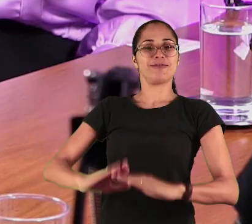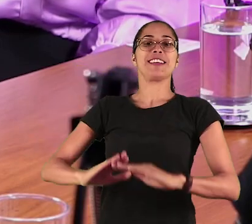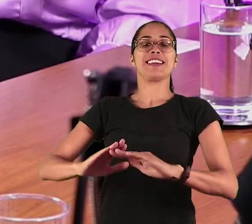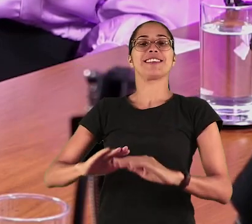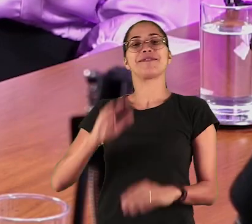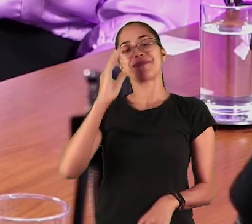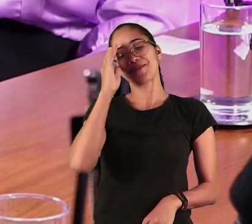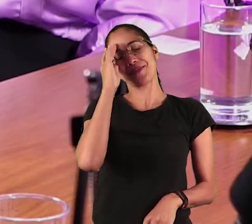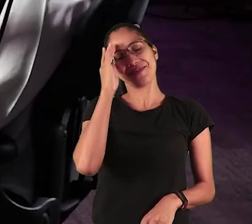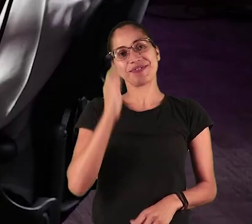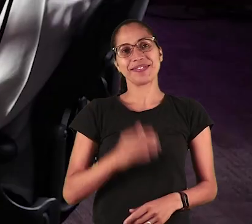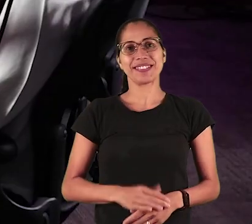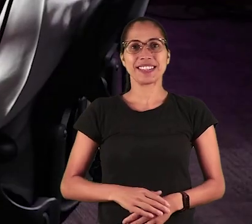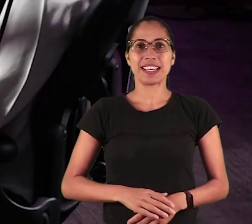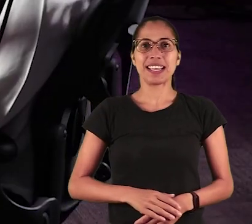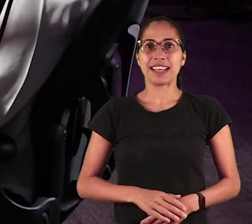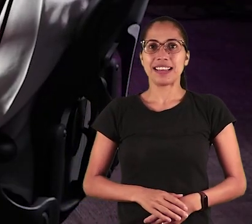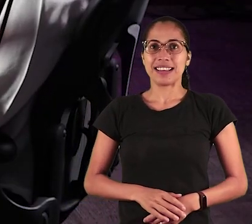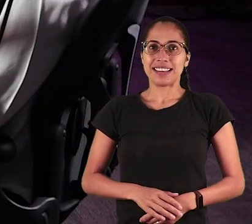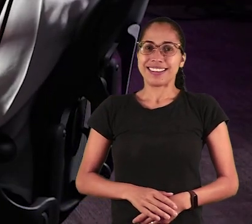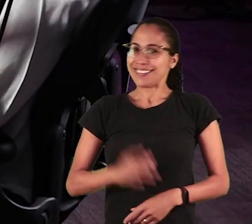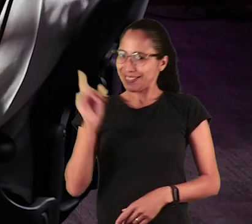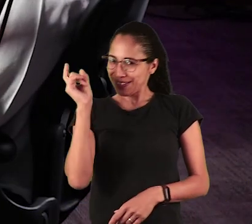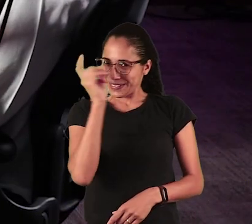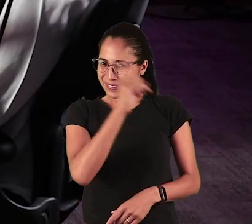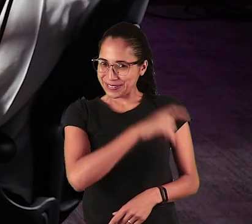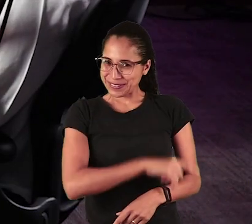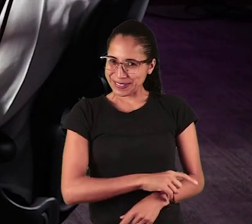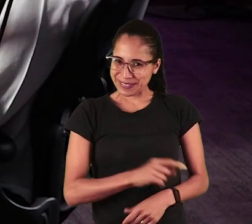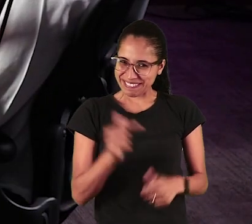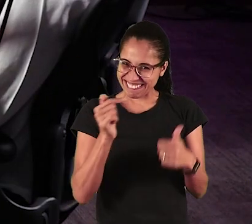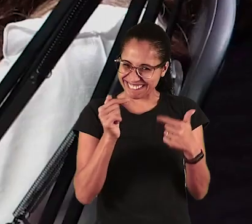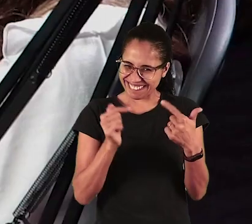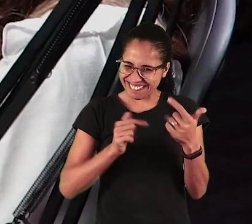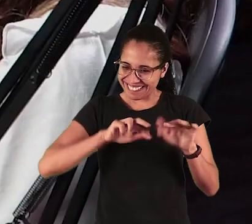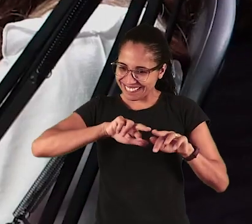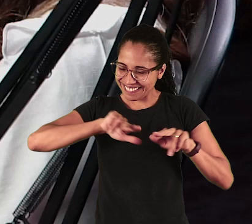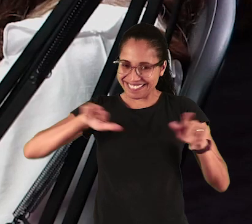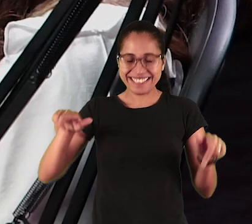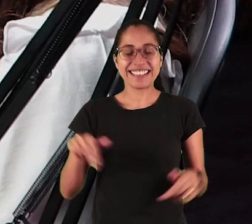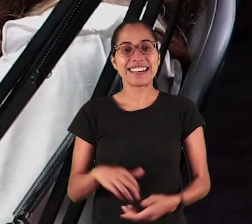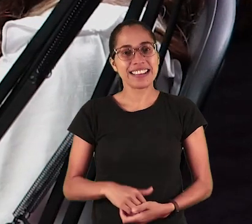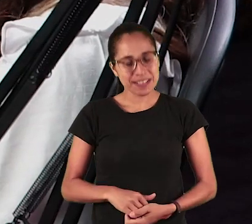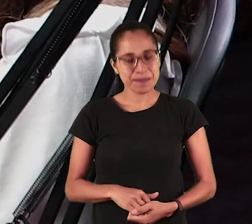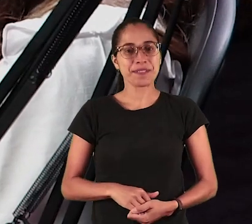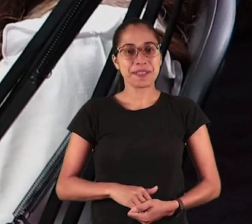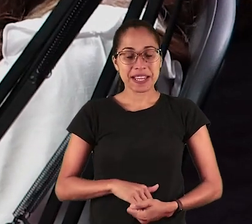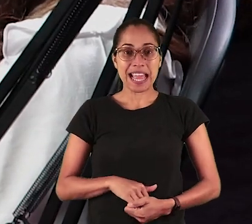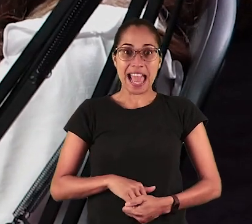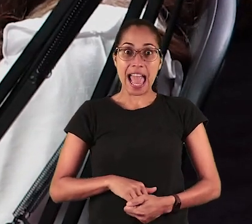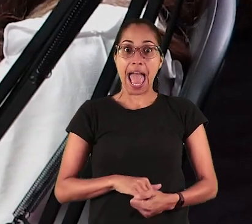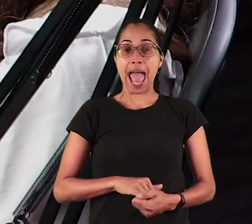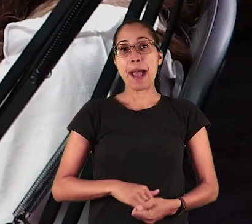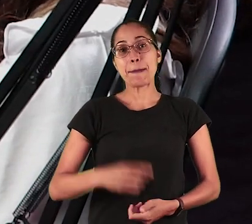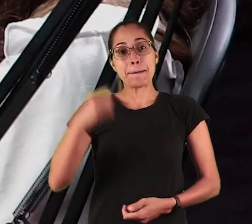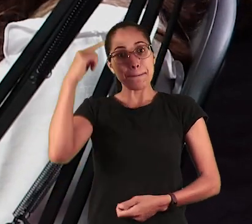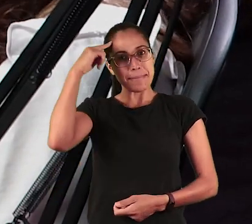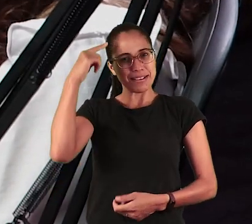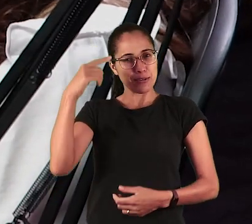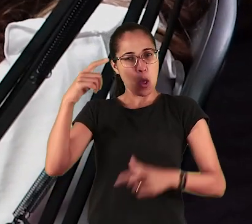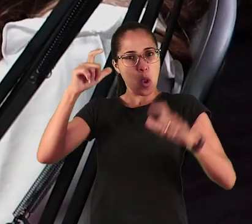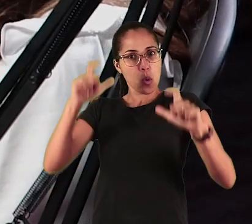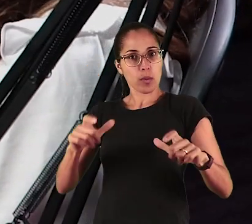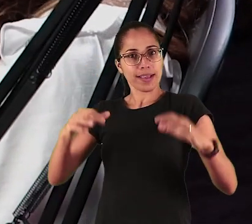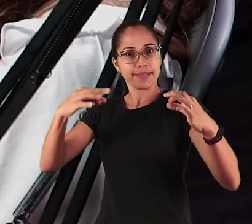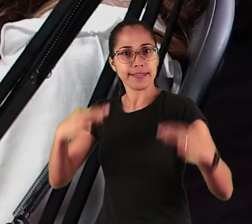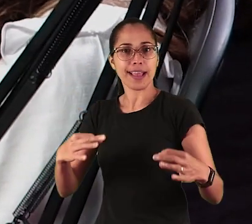deixassem a mensagem aqui é difícil né muitas coisas eu acho que esse